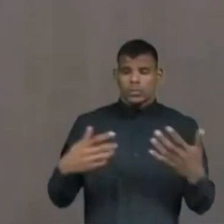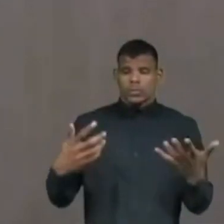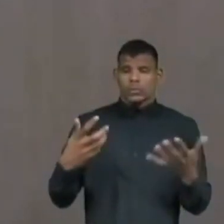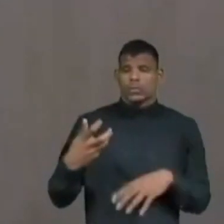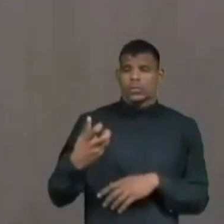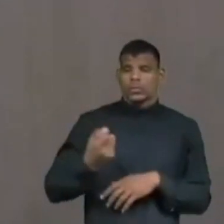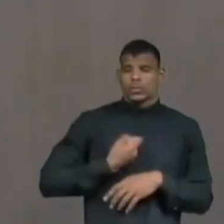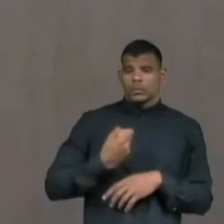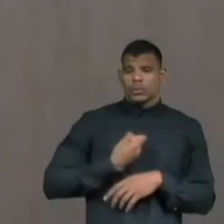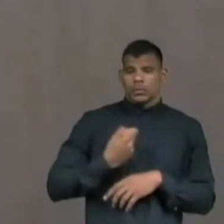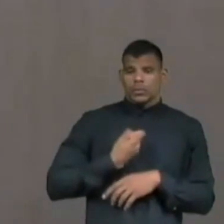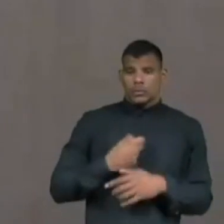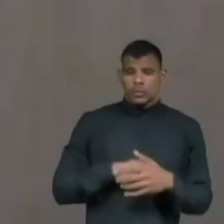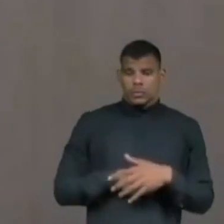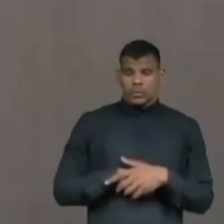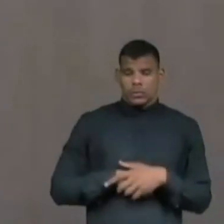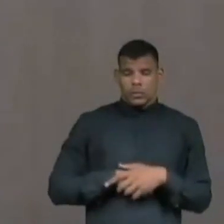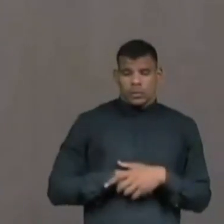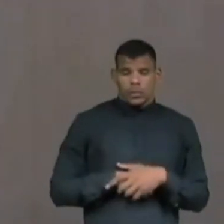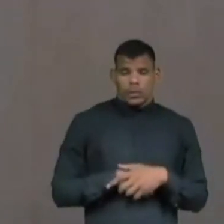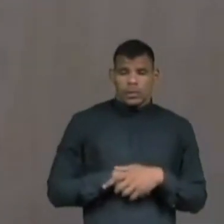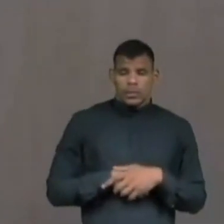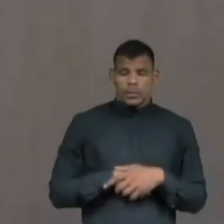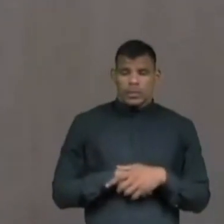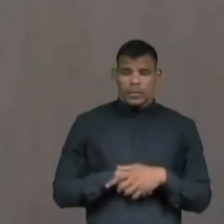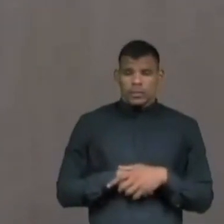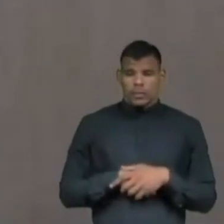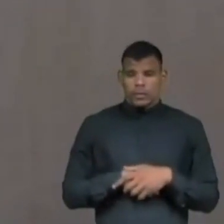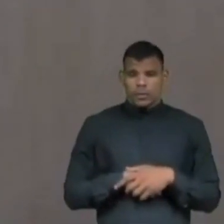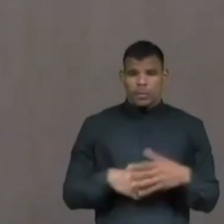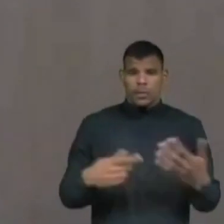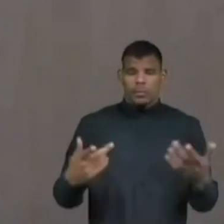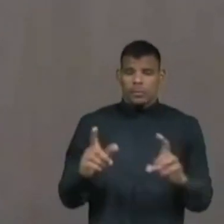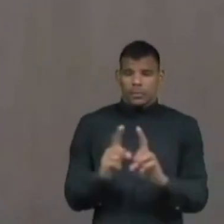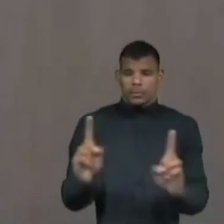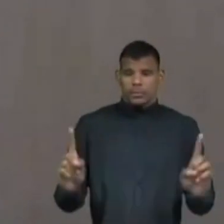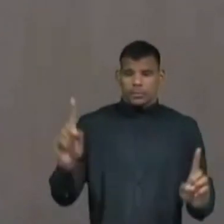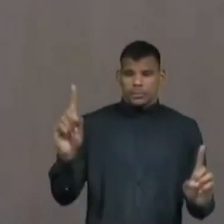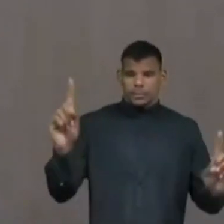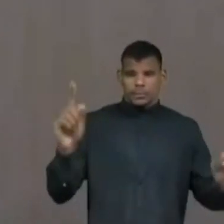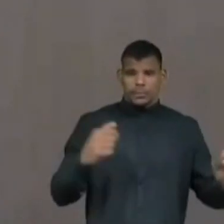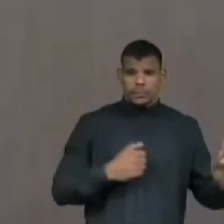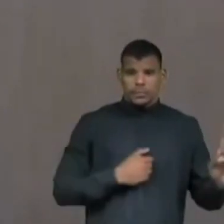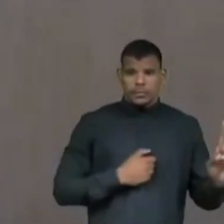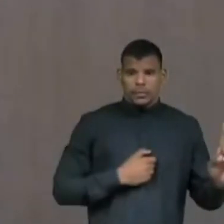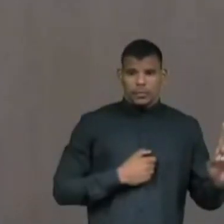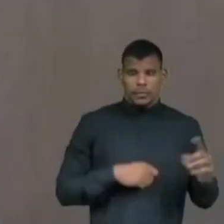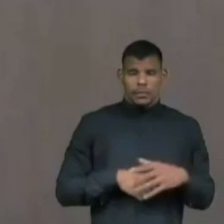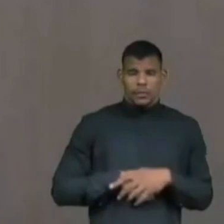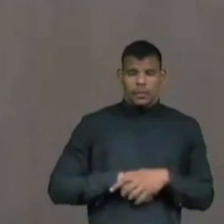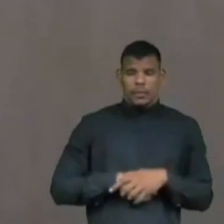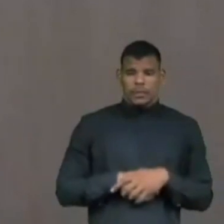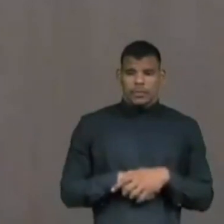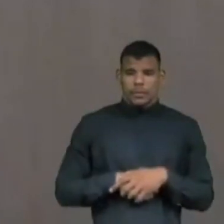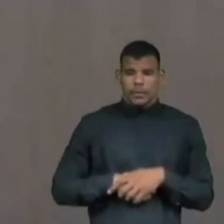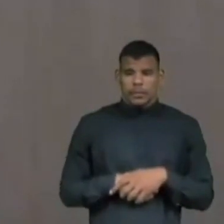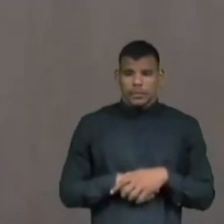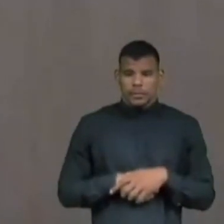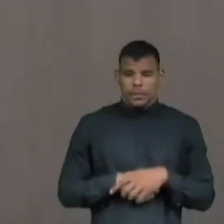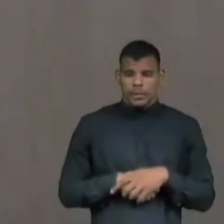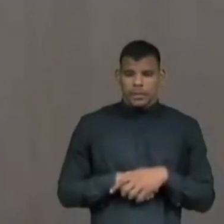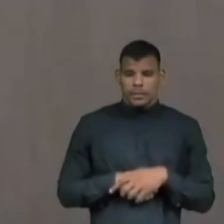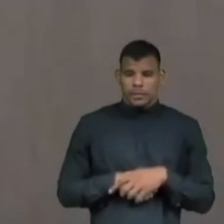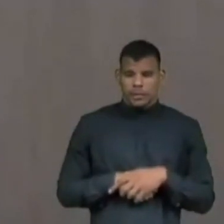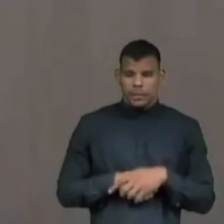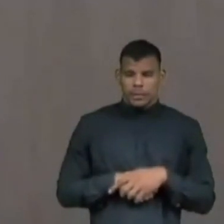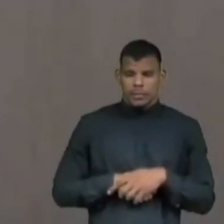medidos, país afora, por organismos nacionais e internacionais. Nenhum governador, nenhuma Assembleia Legislativa gostaria